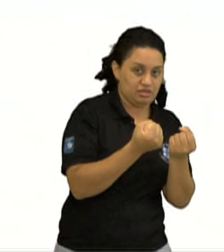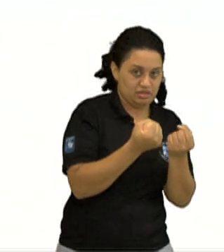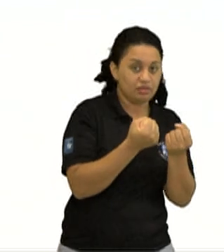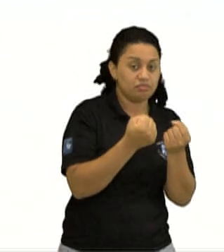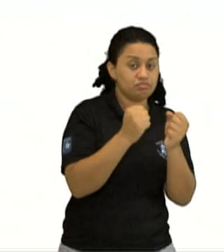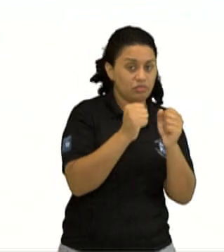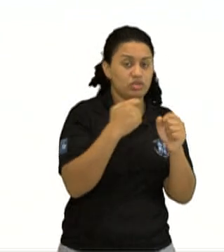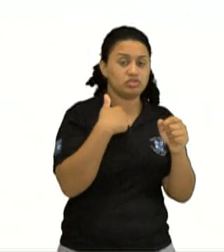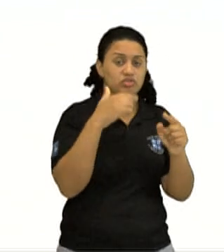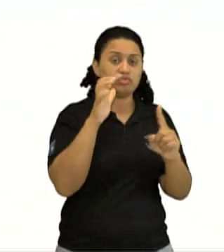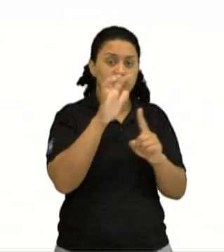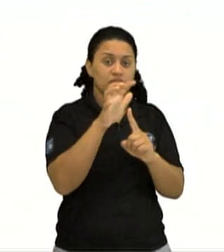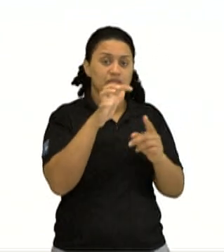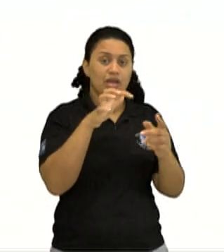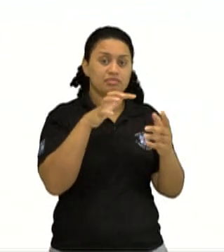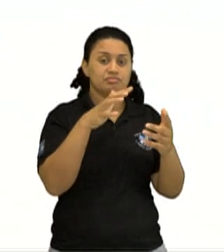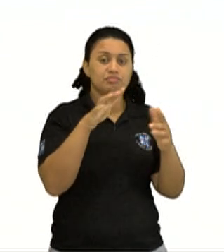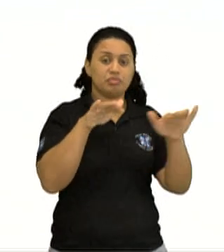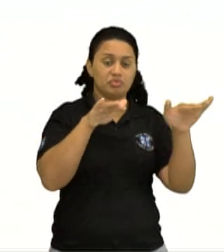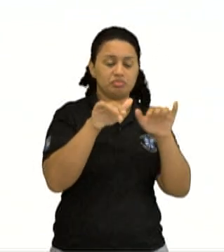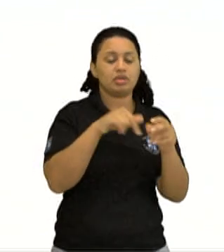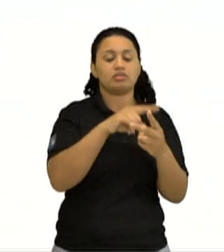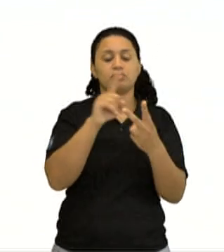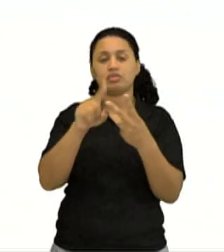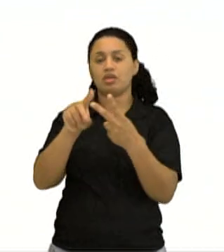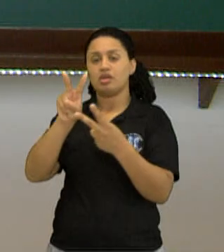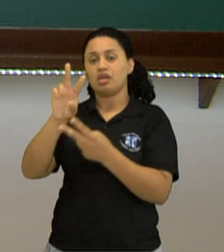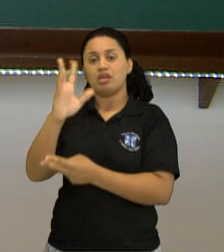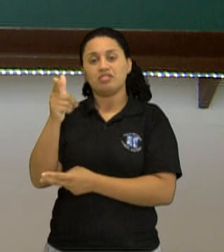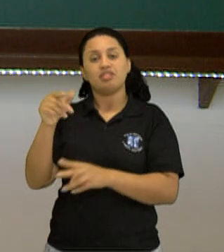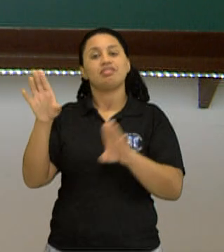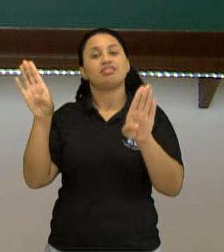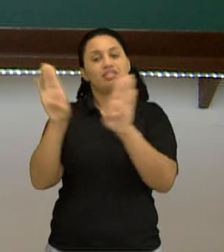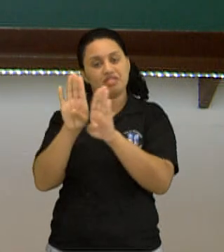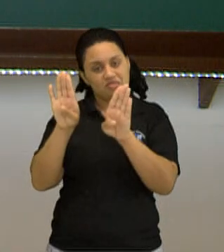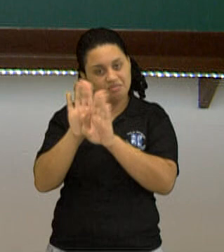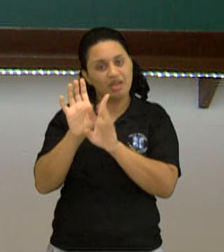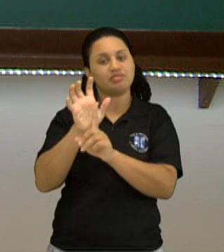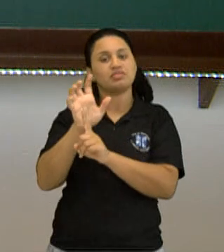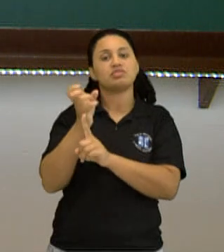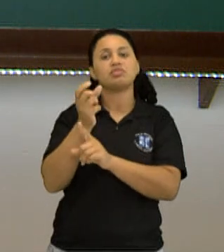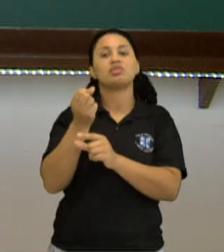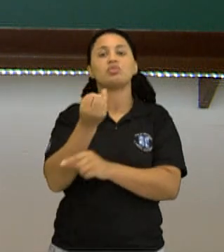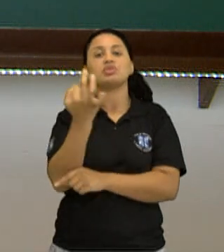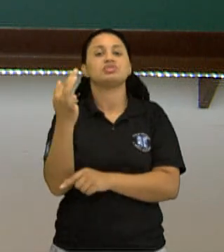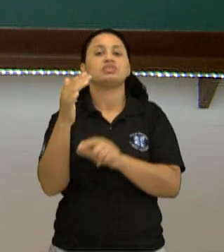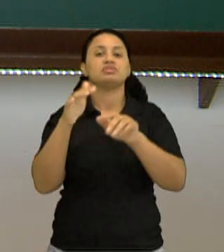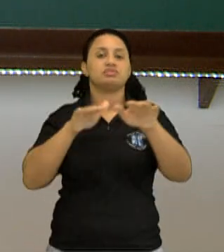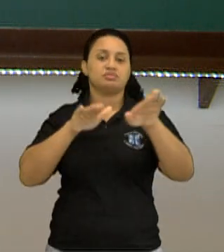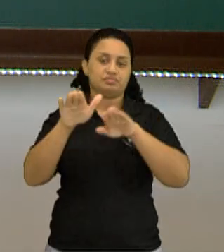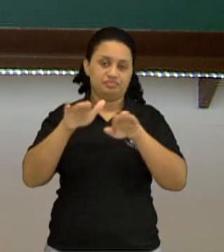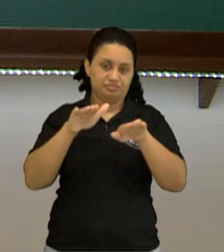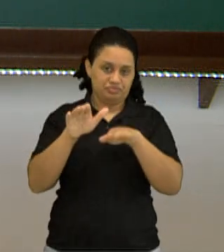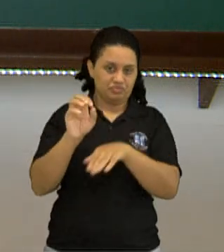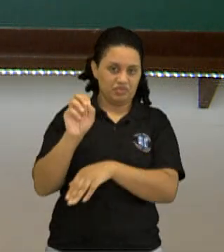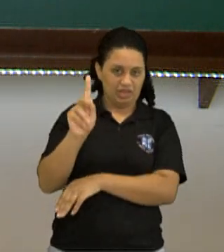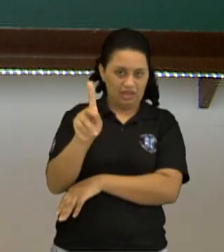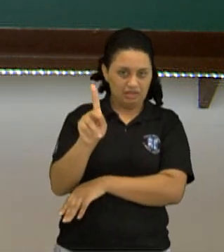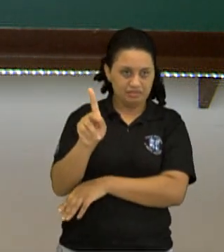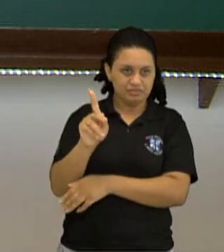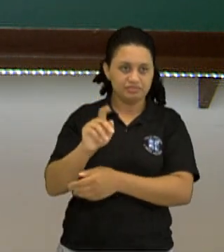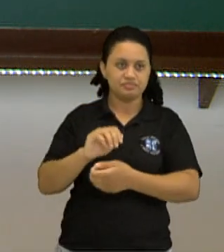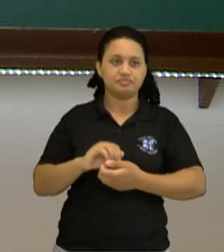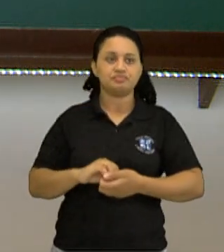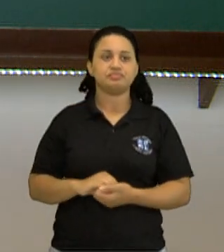diretamente proporcional com a quantidade de movimento e a velocidade também está relacionada com essa quantidade de movimento. Beleza?